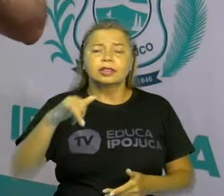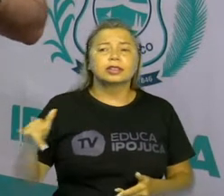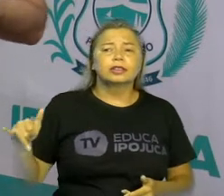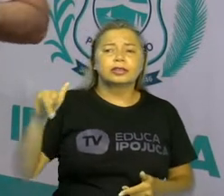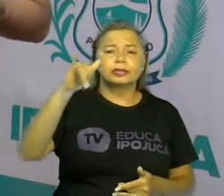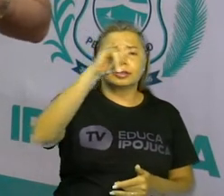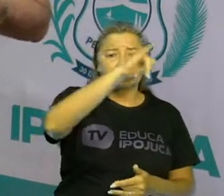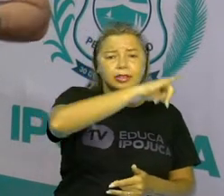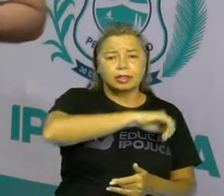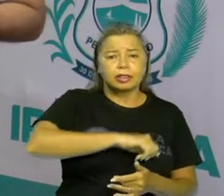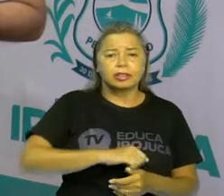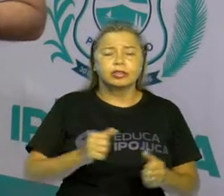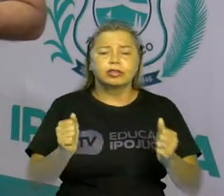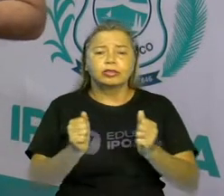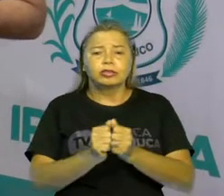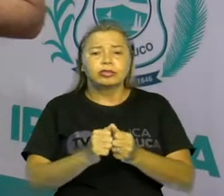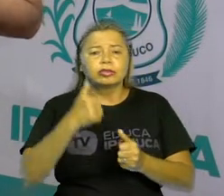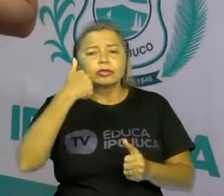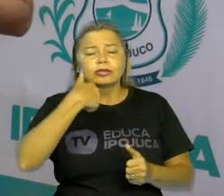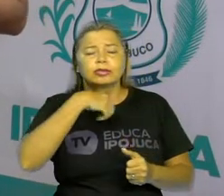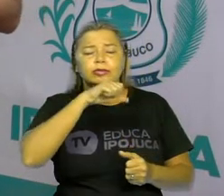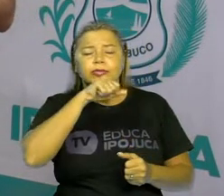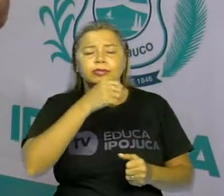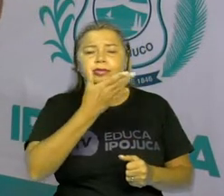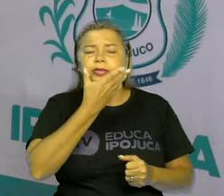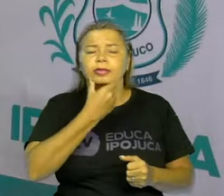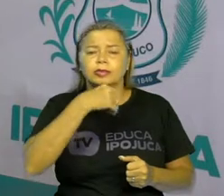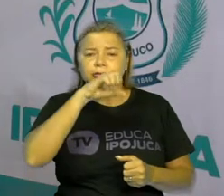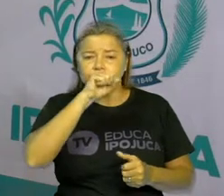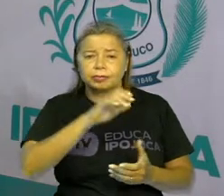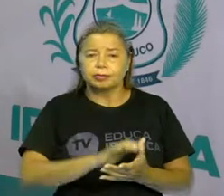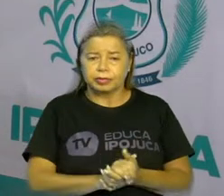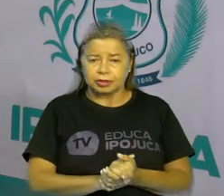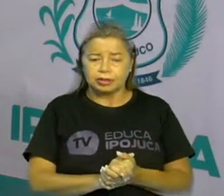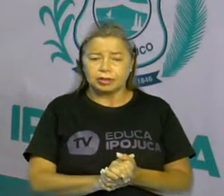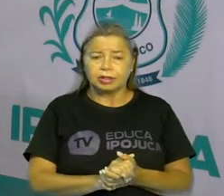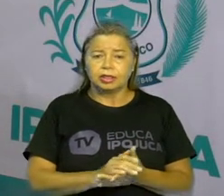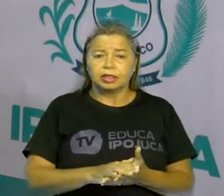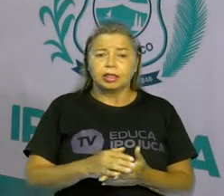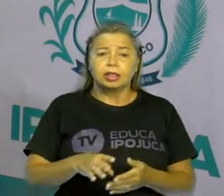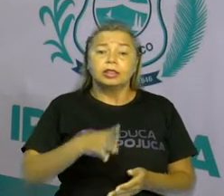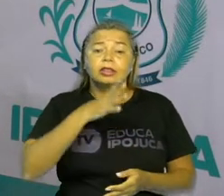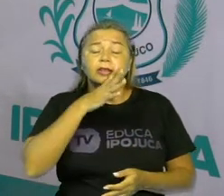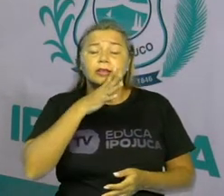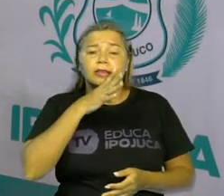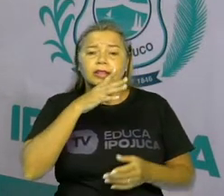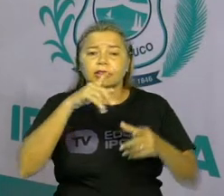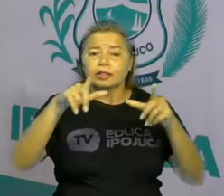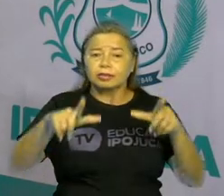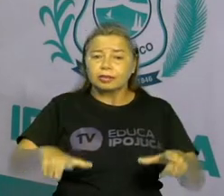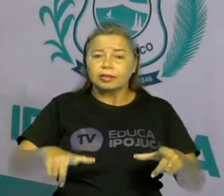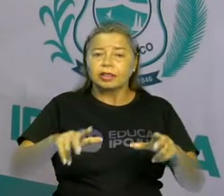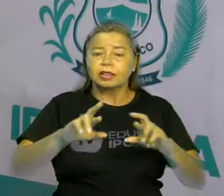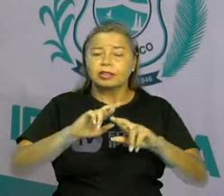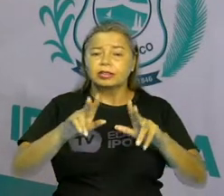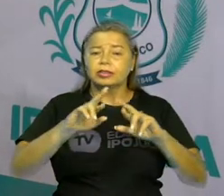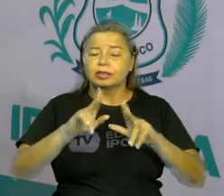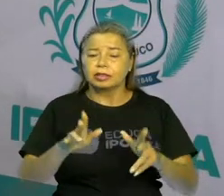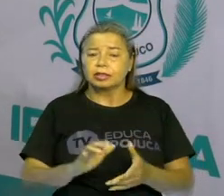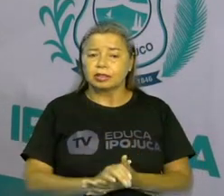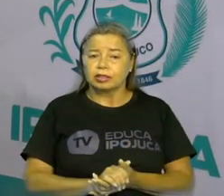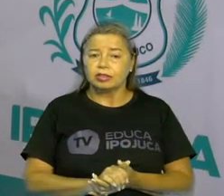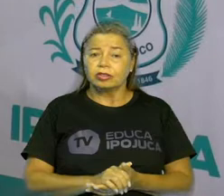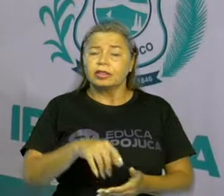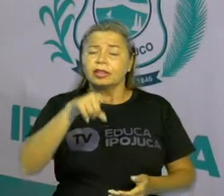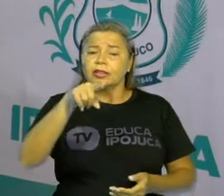conhecer diferentes lugares? Ou mesmo ir à praia, o shopping? Então, todos